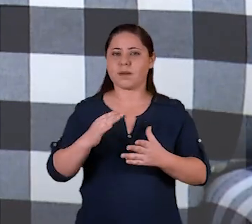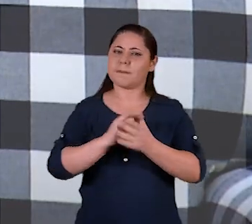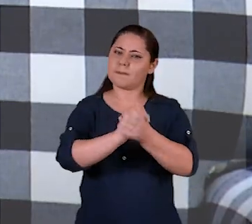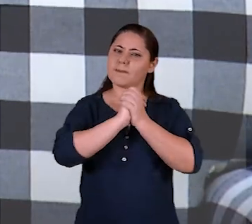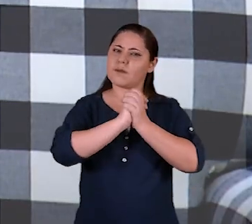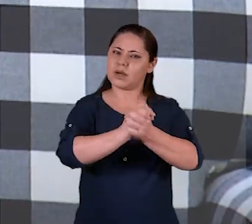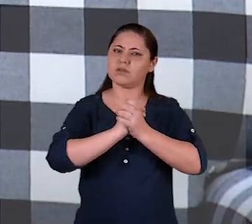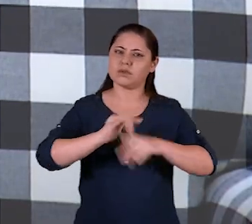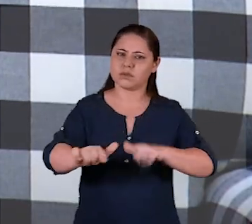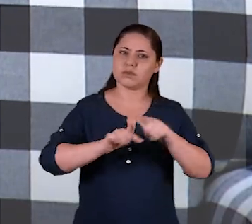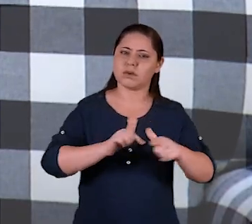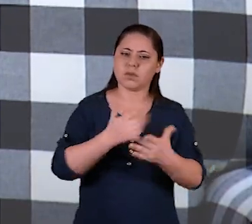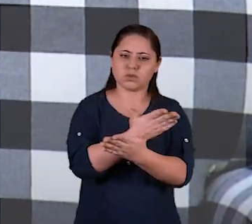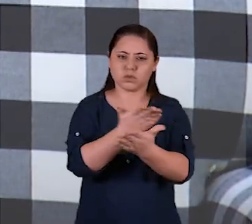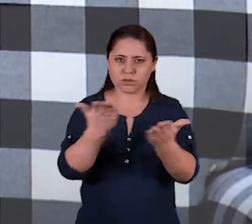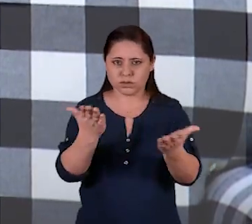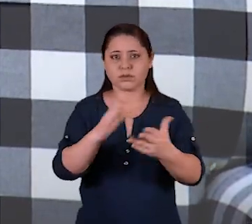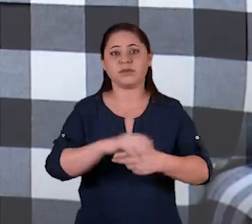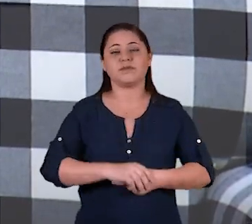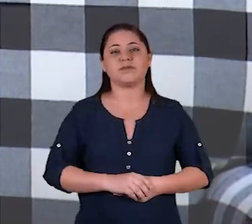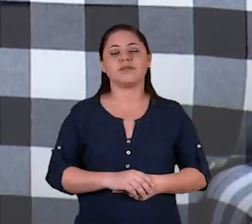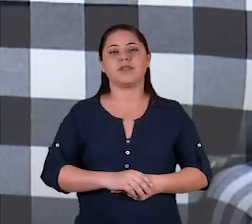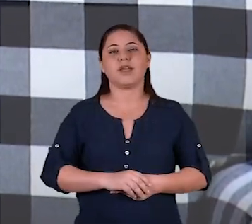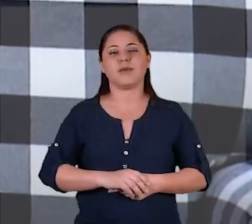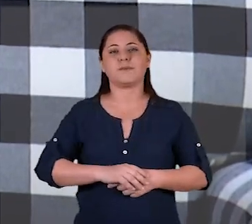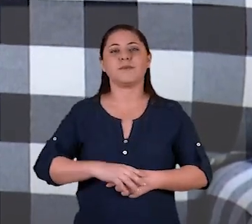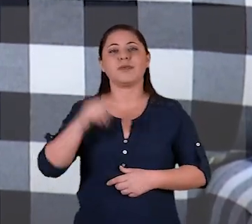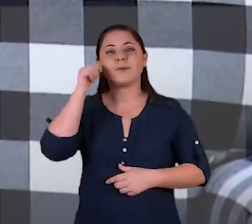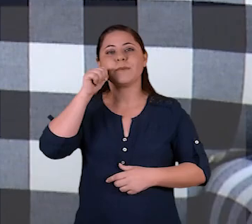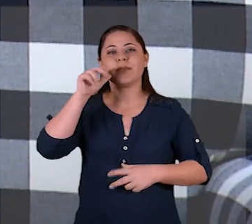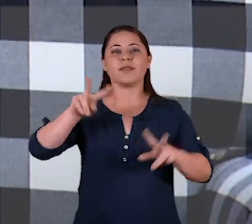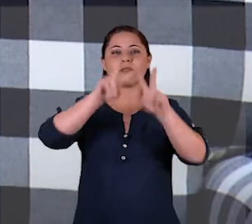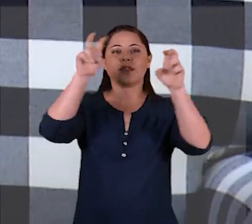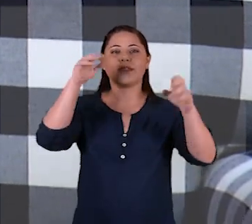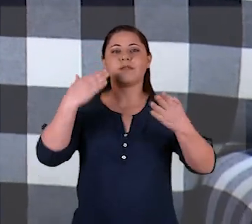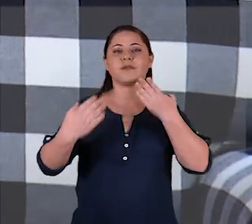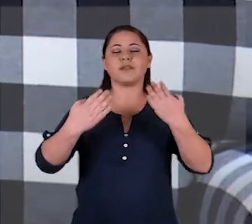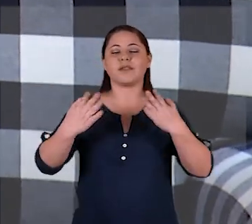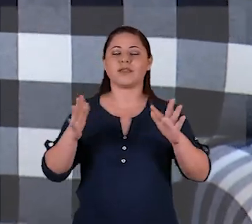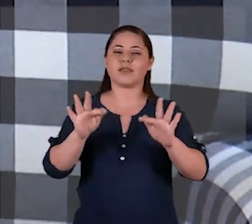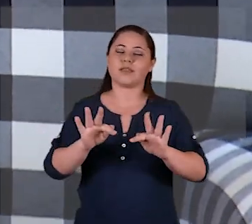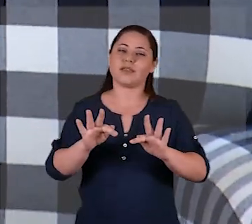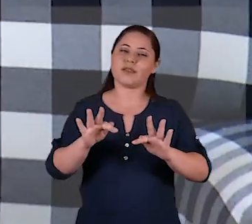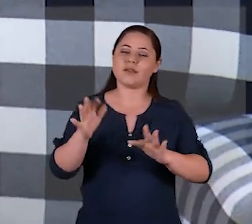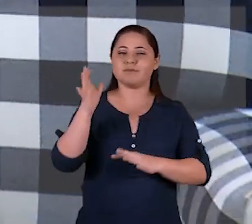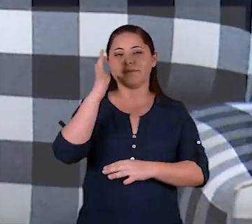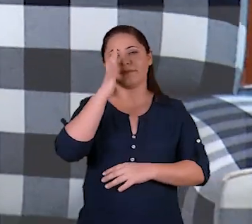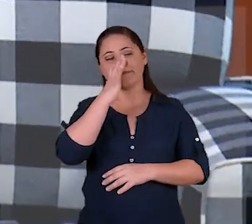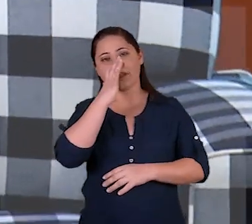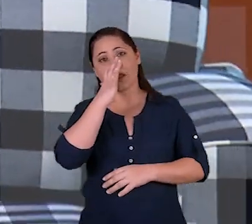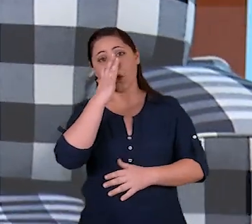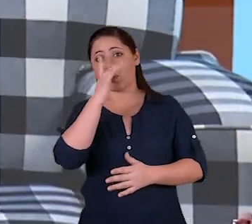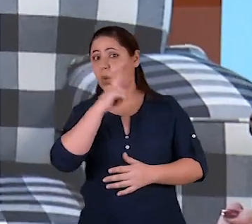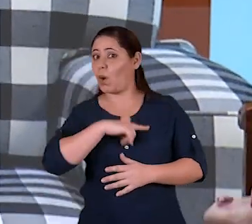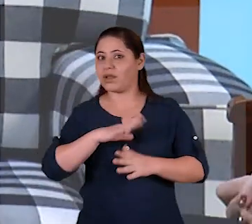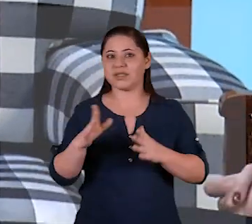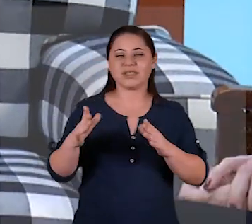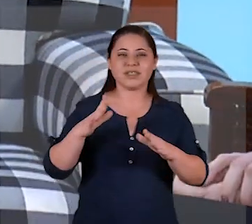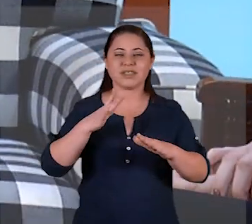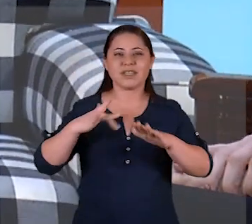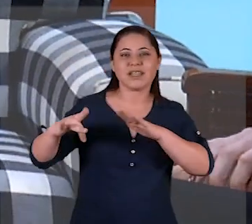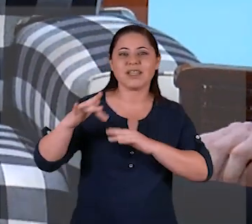parabéns pelo trabalho desempenhado por vocês. Obrigada. O Mulheres em Debate fica por aqui. Obrigada pela companhia. Não deixe de